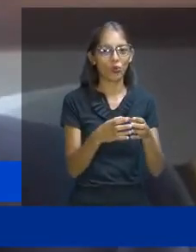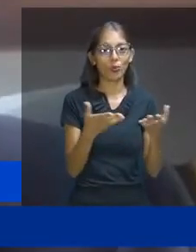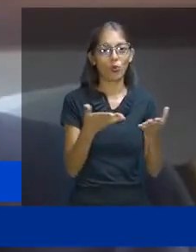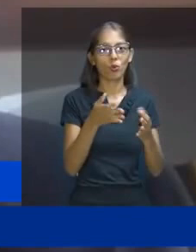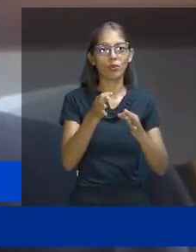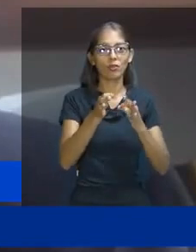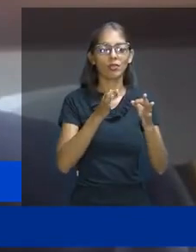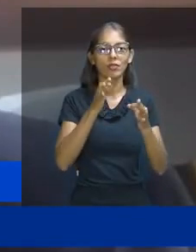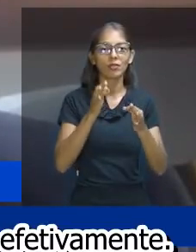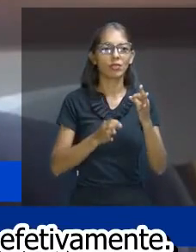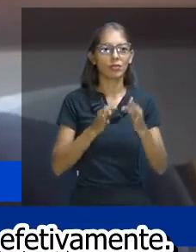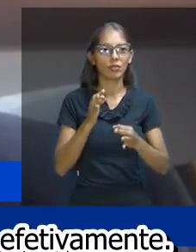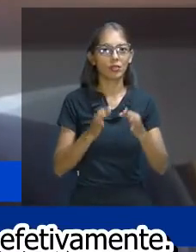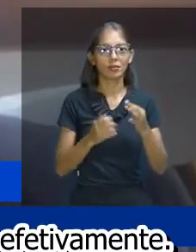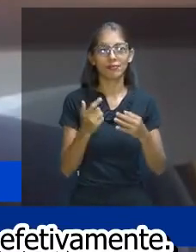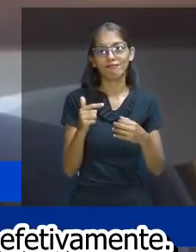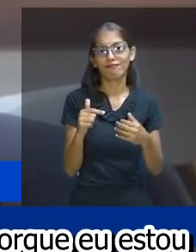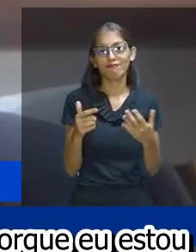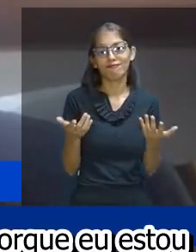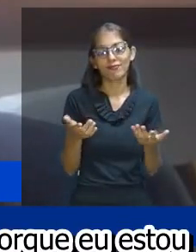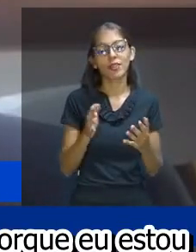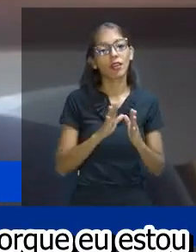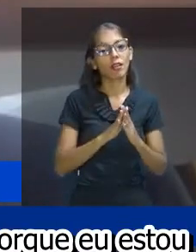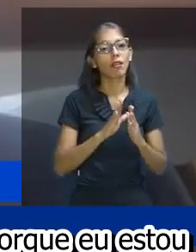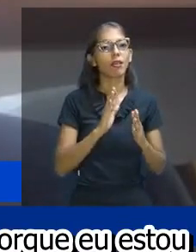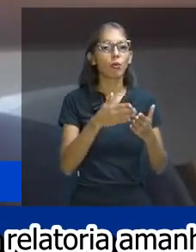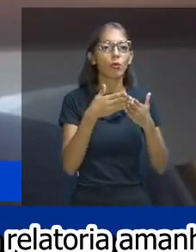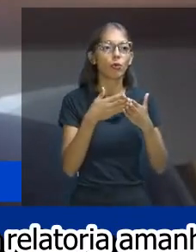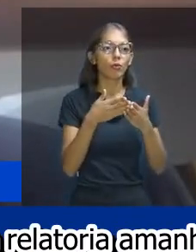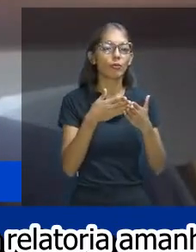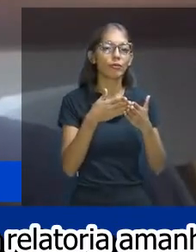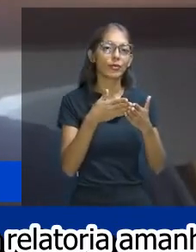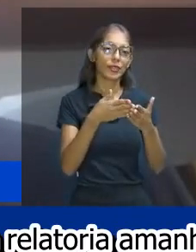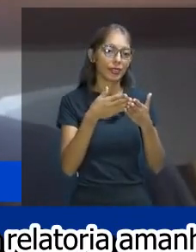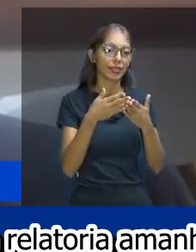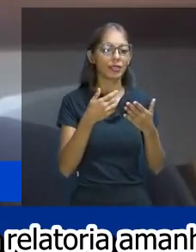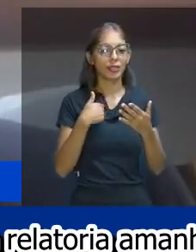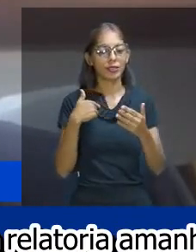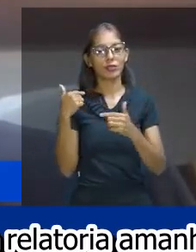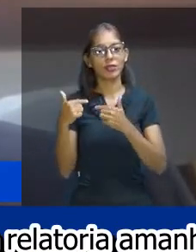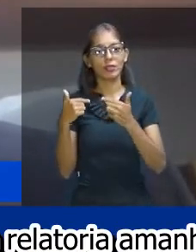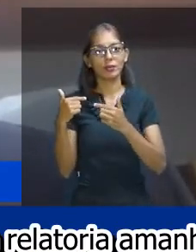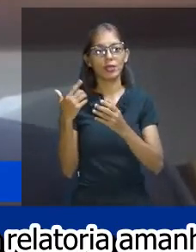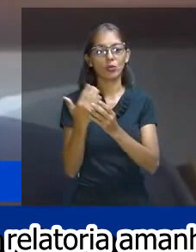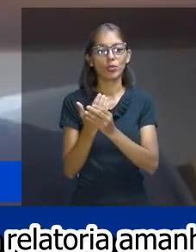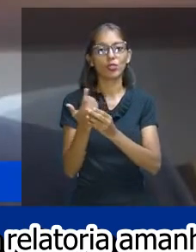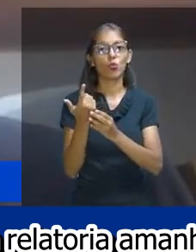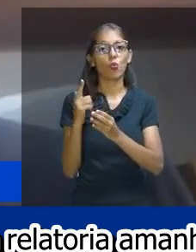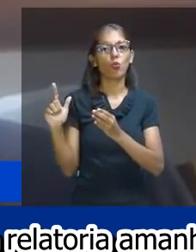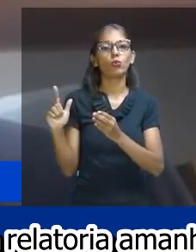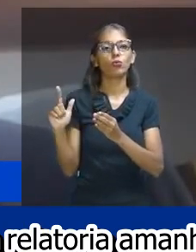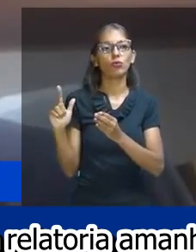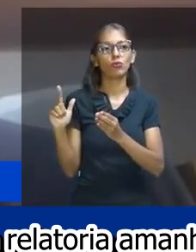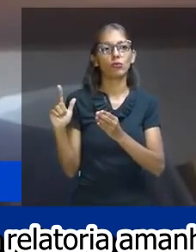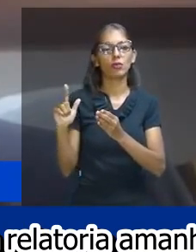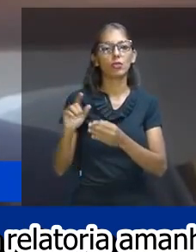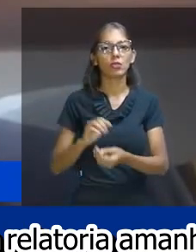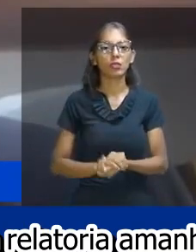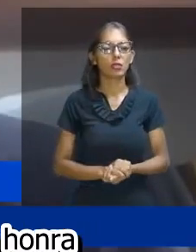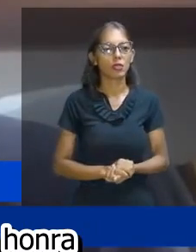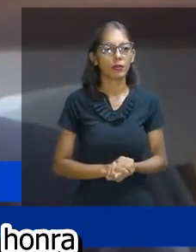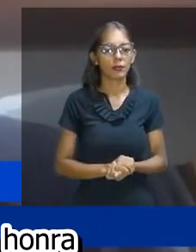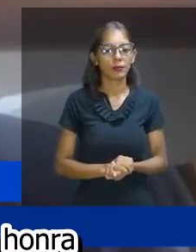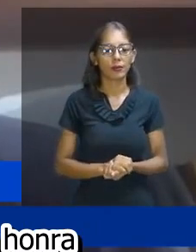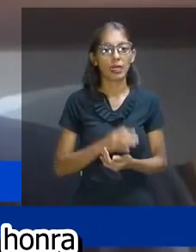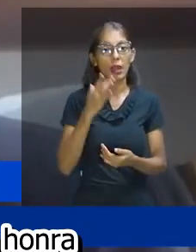efetivamente. Então, senhor presidente, eu vou pedir licença a todos, porque eu estou aqui trabalhando nos processos que inclusive, tem da minha relatoria